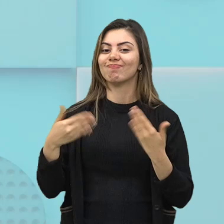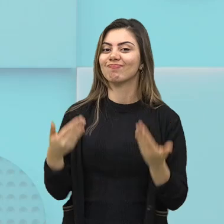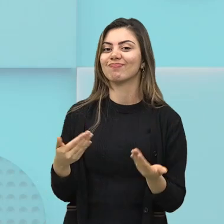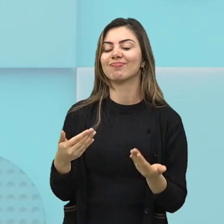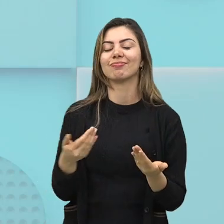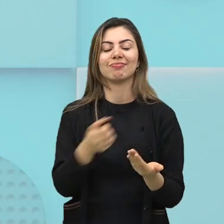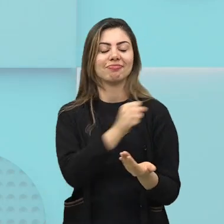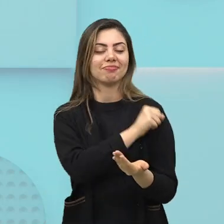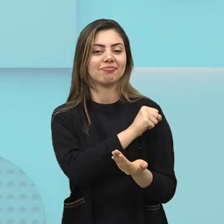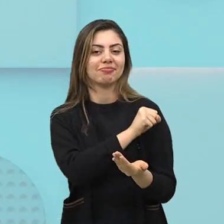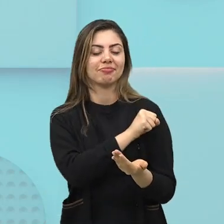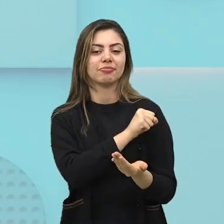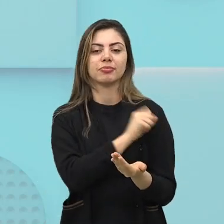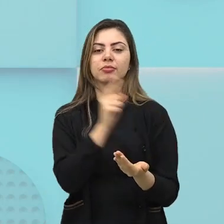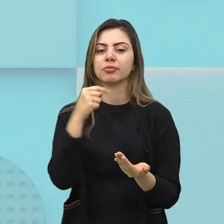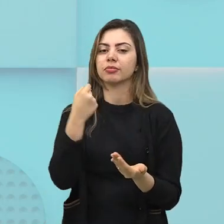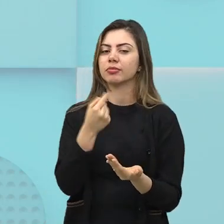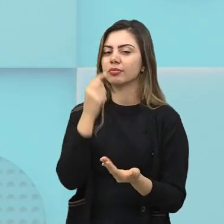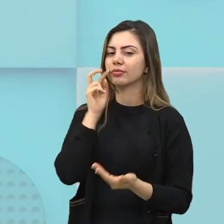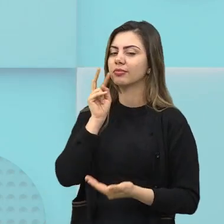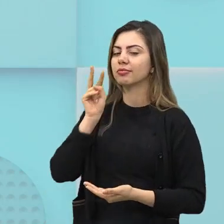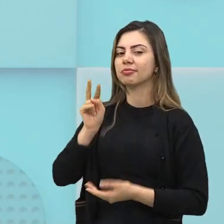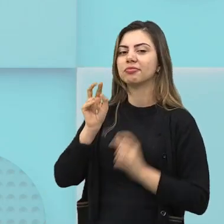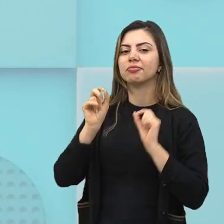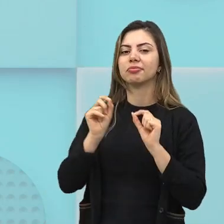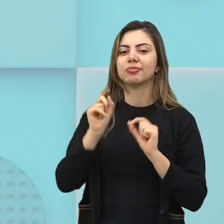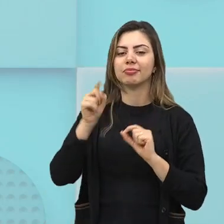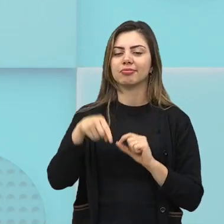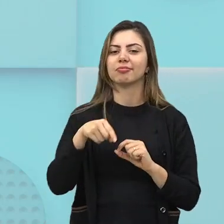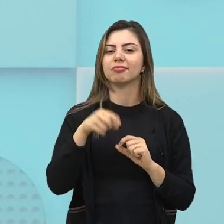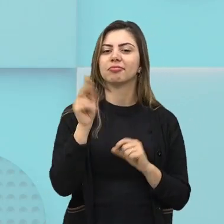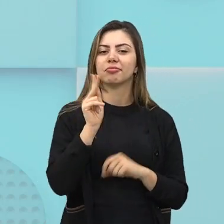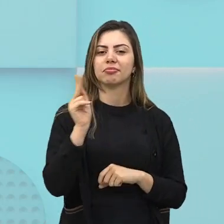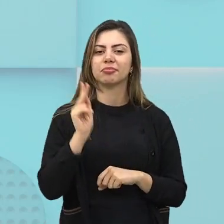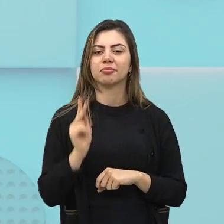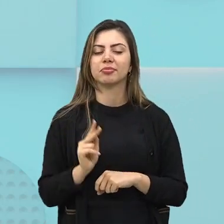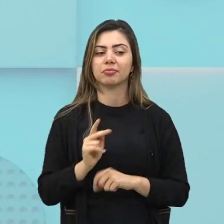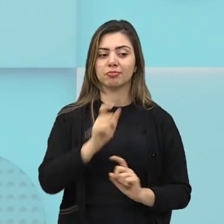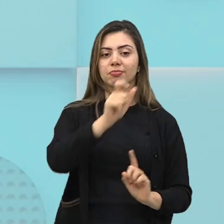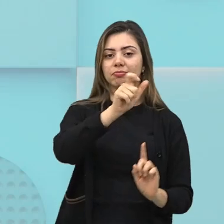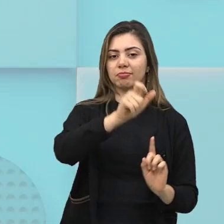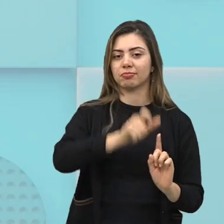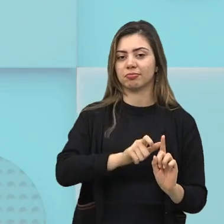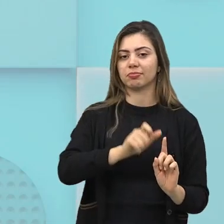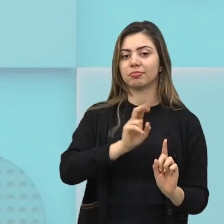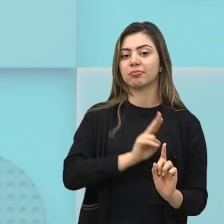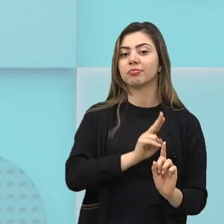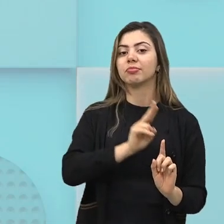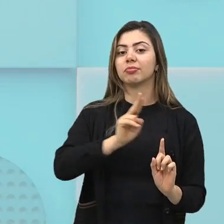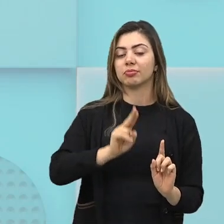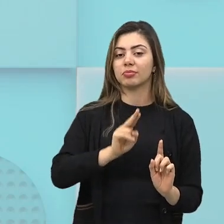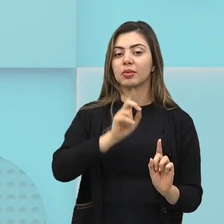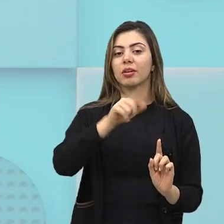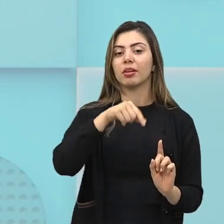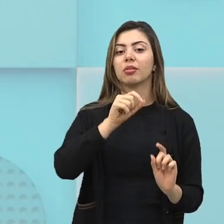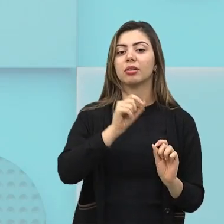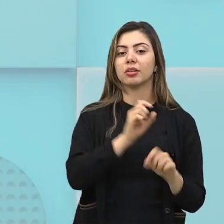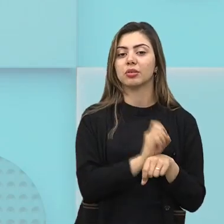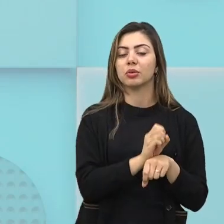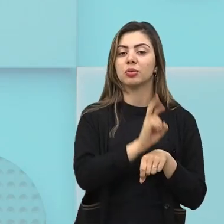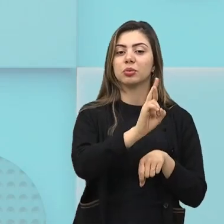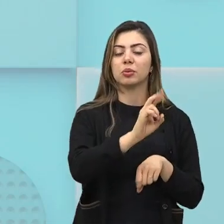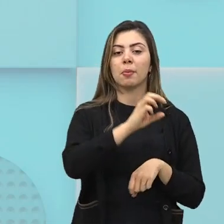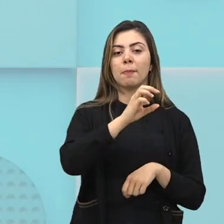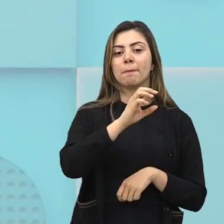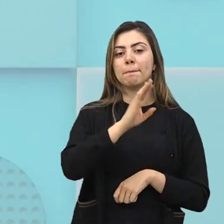Então, 8º ano, vimos aí um enredo sobre esse personagem chamado, Dr.